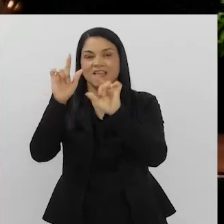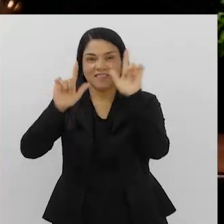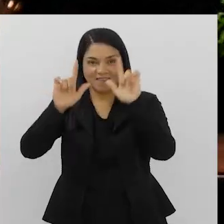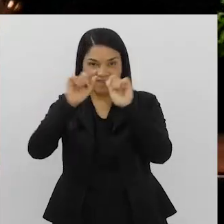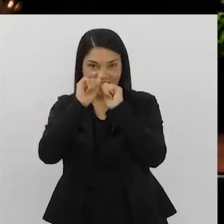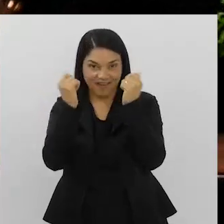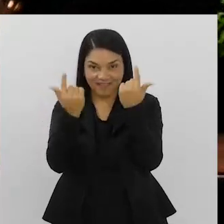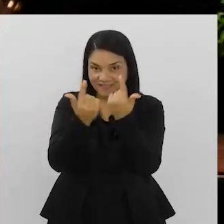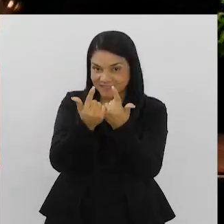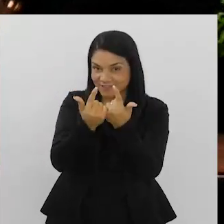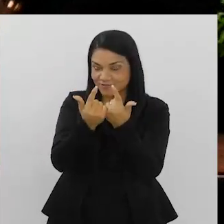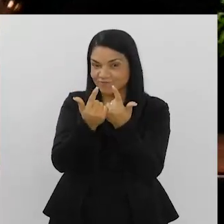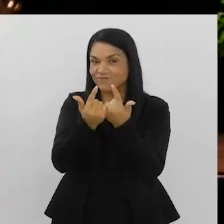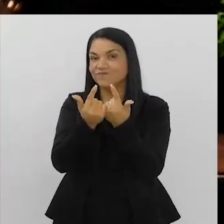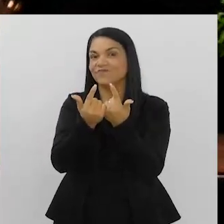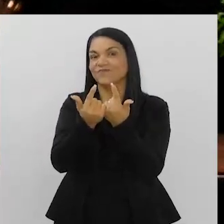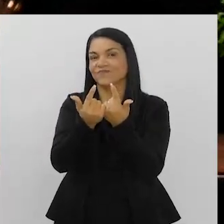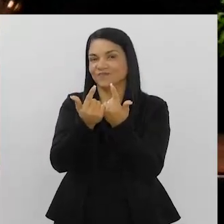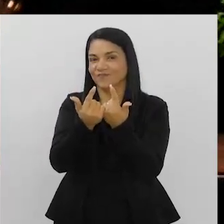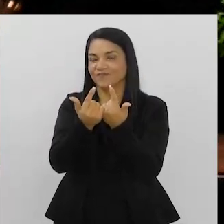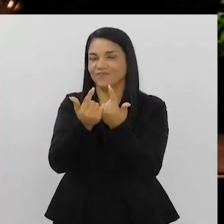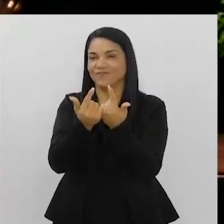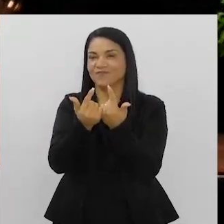nesse momento.